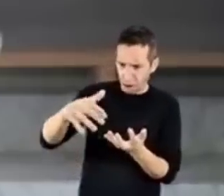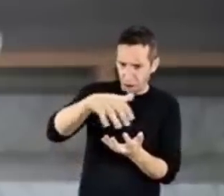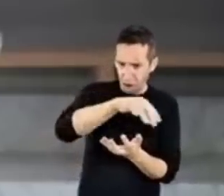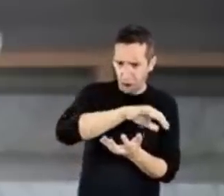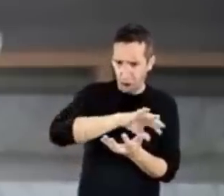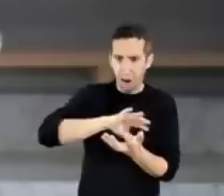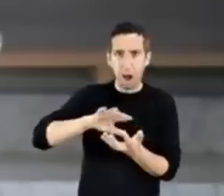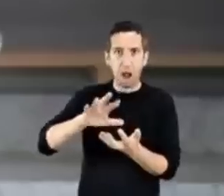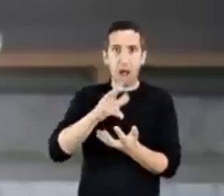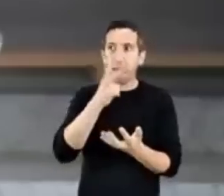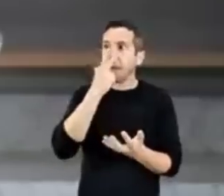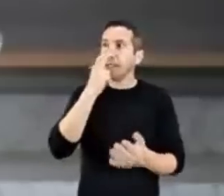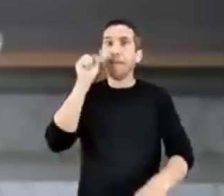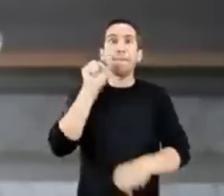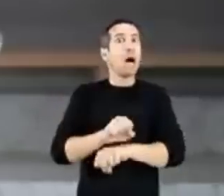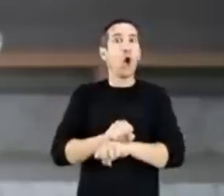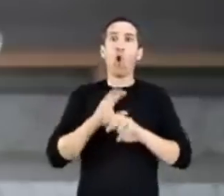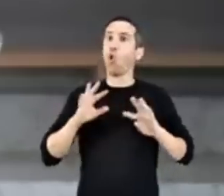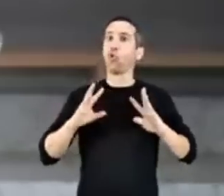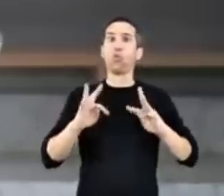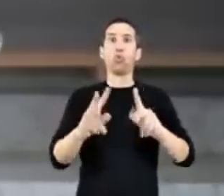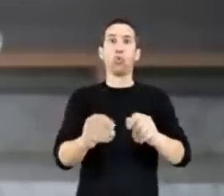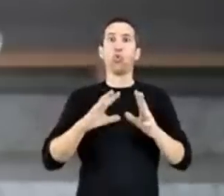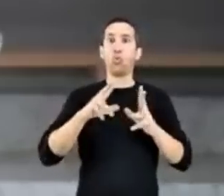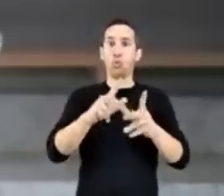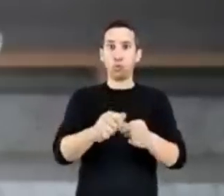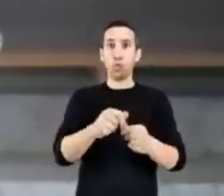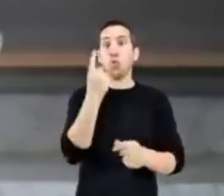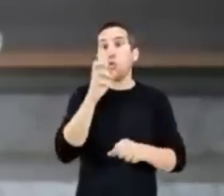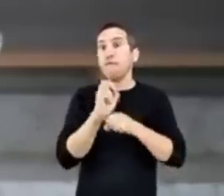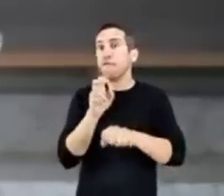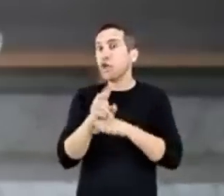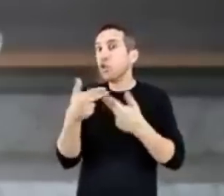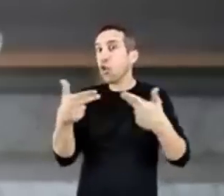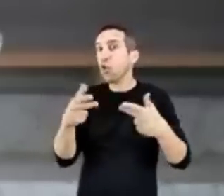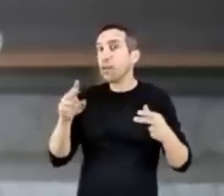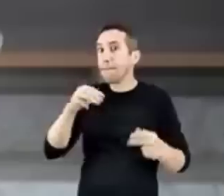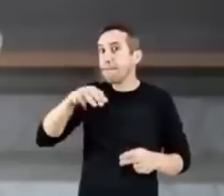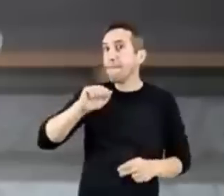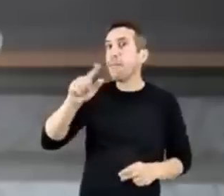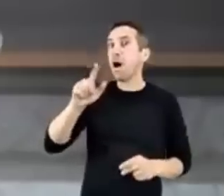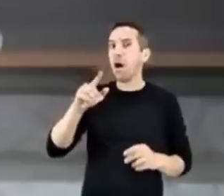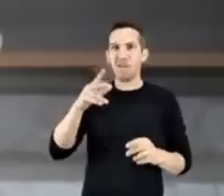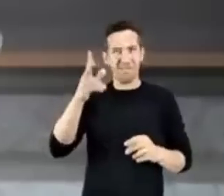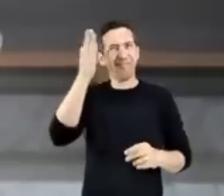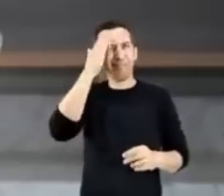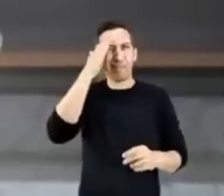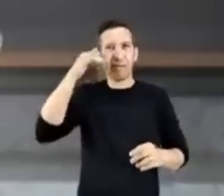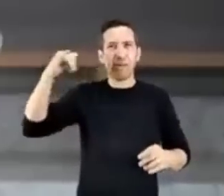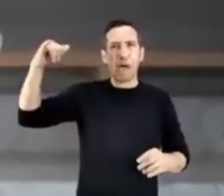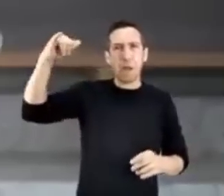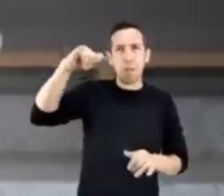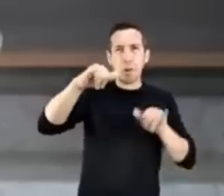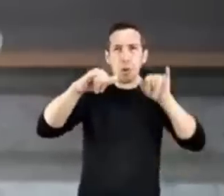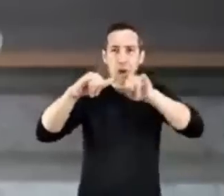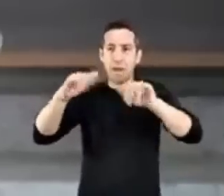que é coisa do mal conseguiu parar o planeta todo praticamente fechar aeroportos e fechar